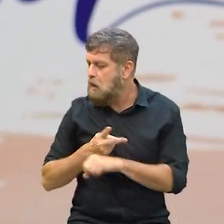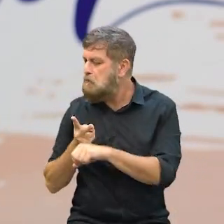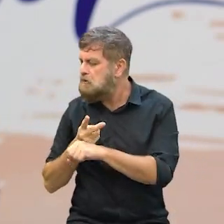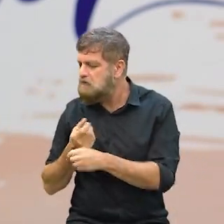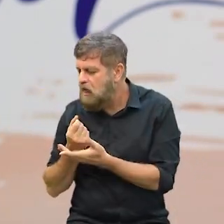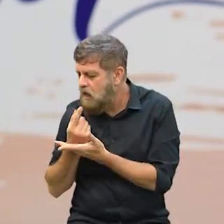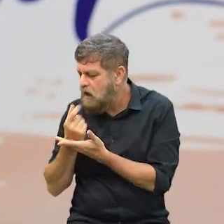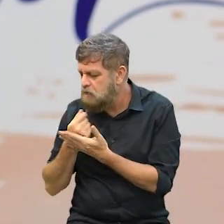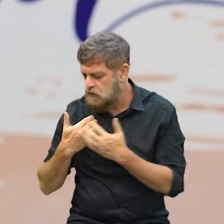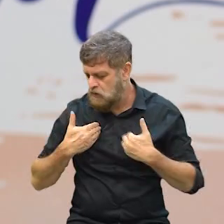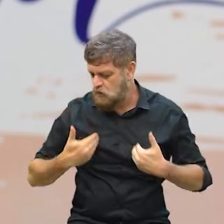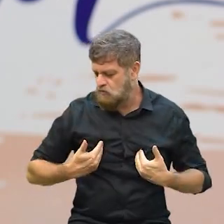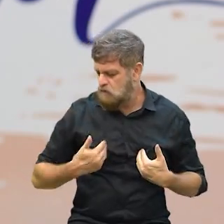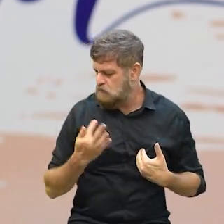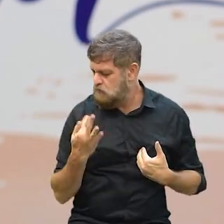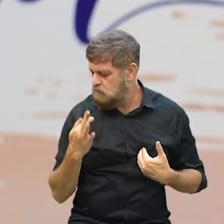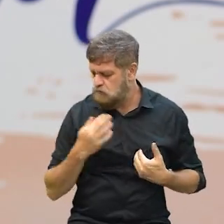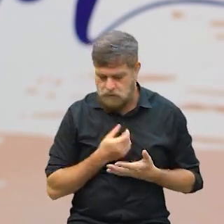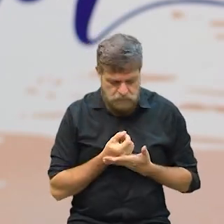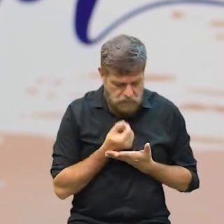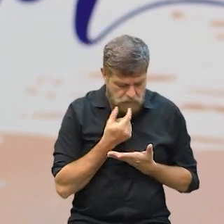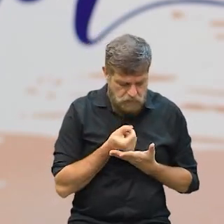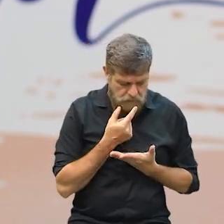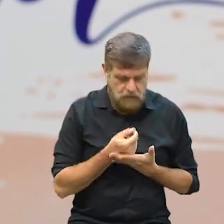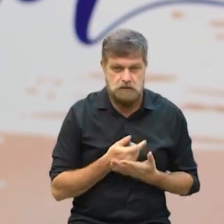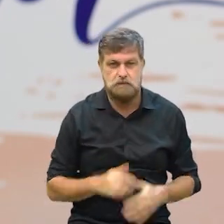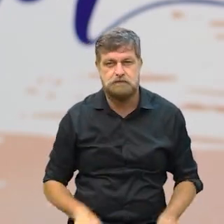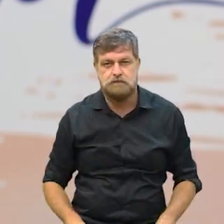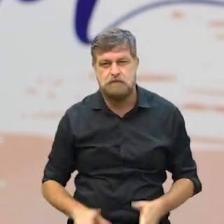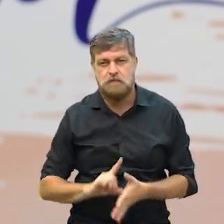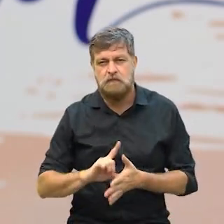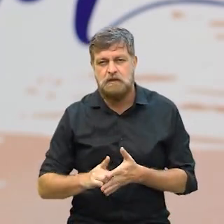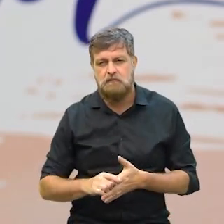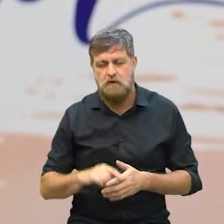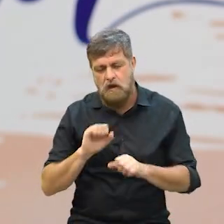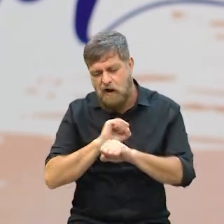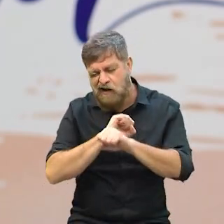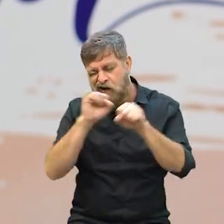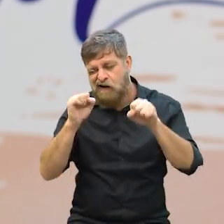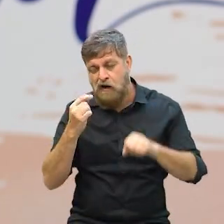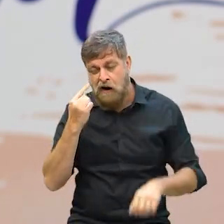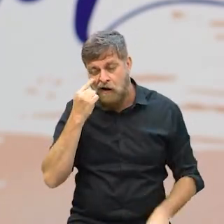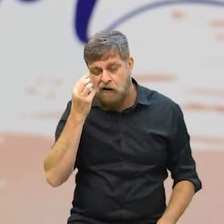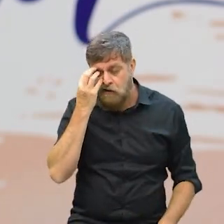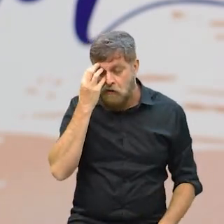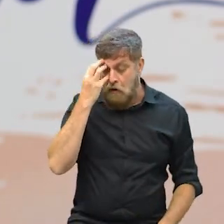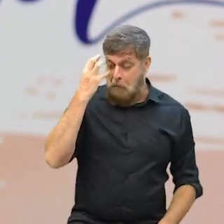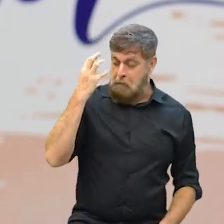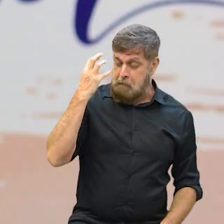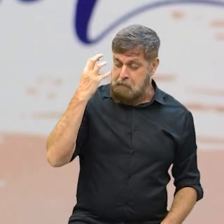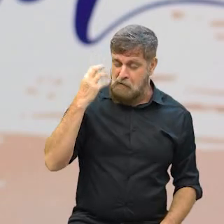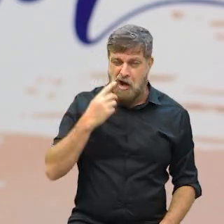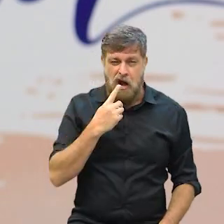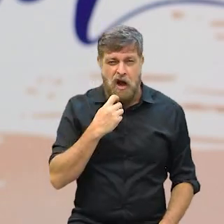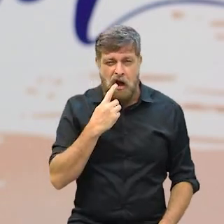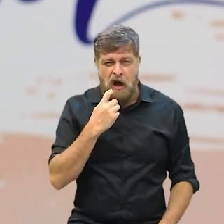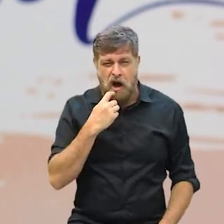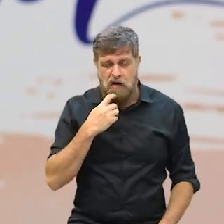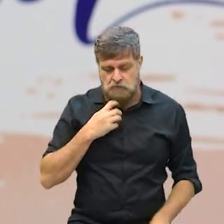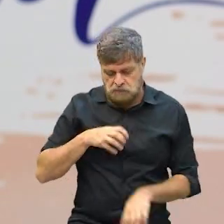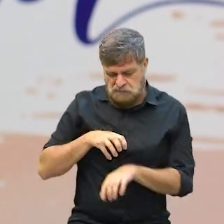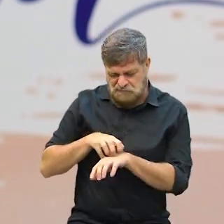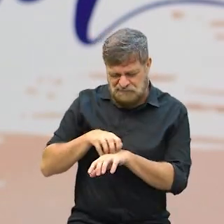de estômago, uma dor no corpo, se automedica. Ah, de repente eu acordei com o olho mais inchado, com o olho